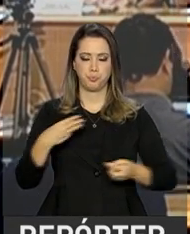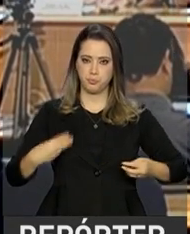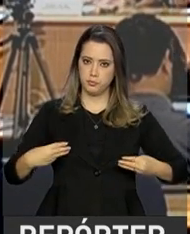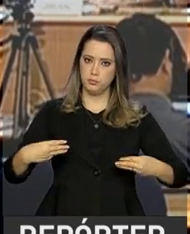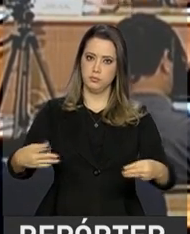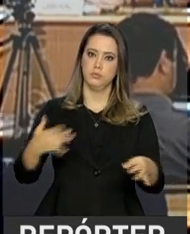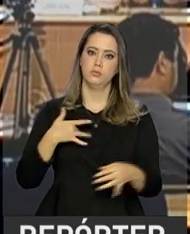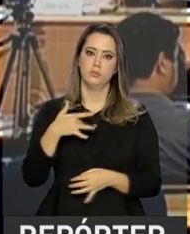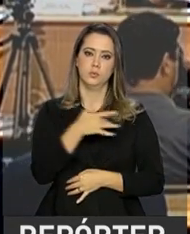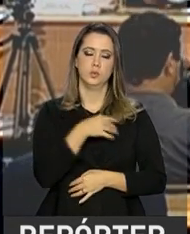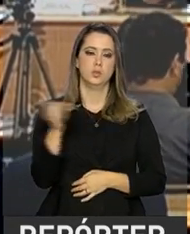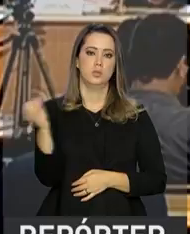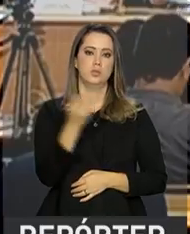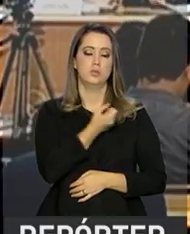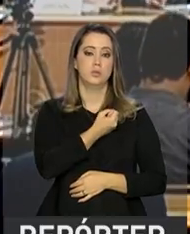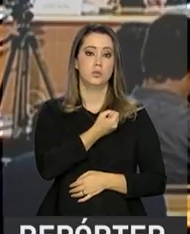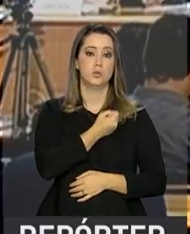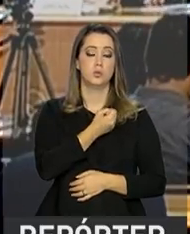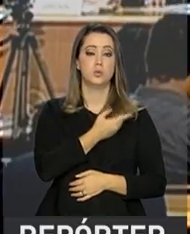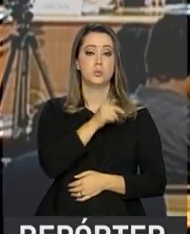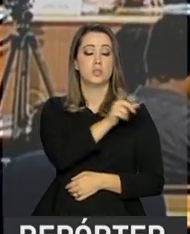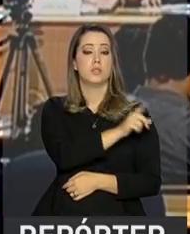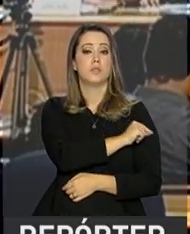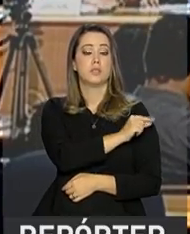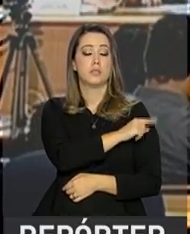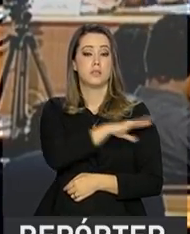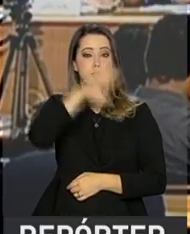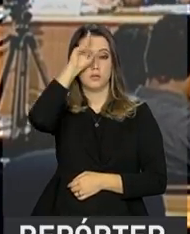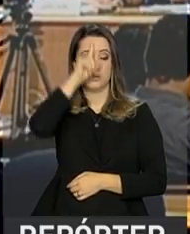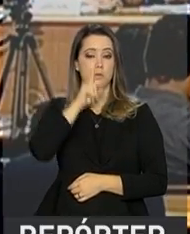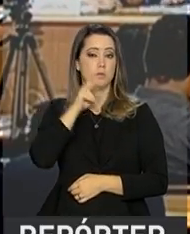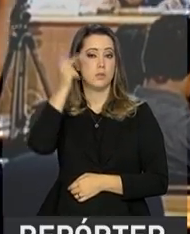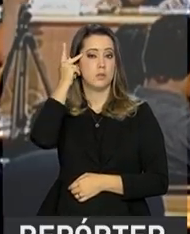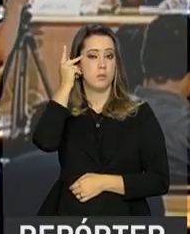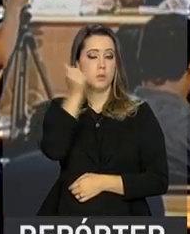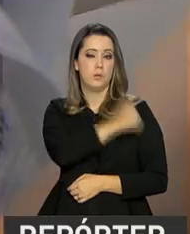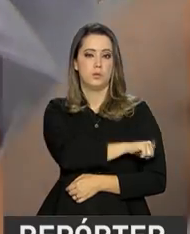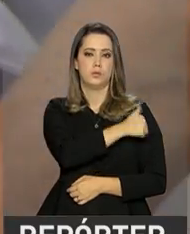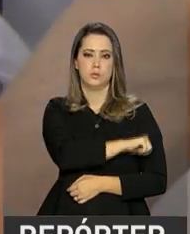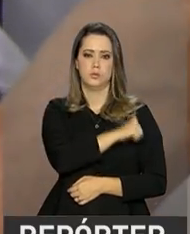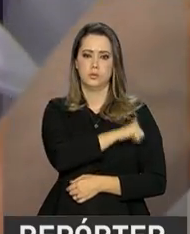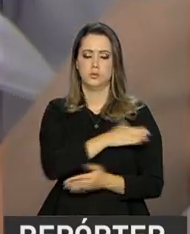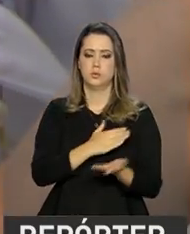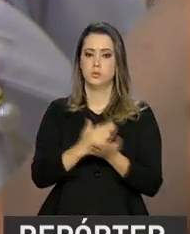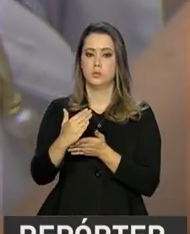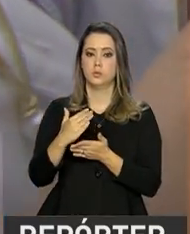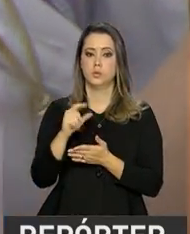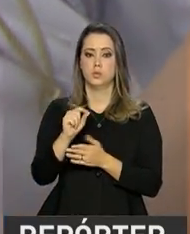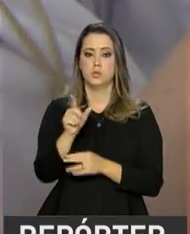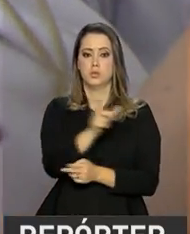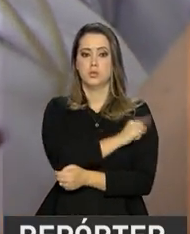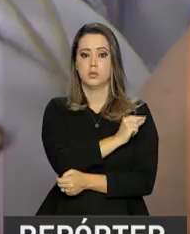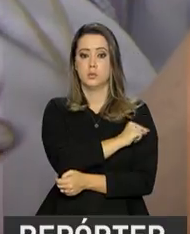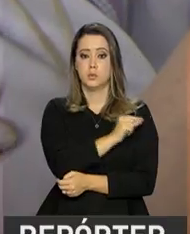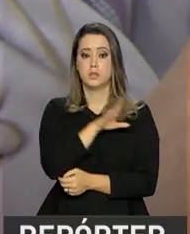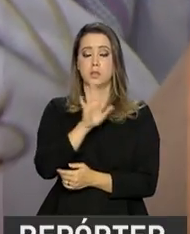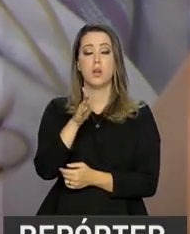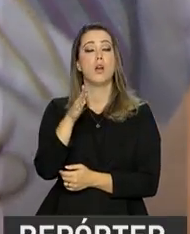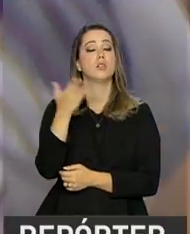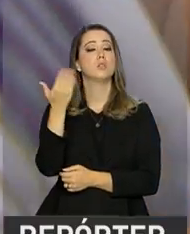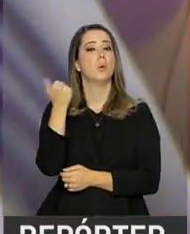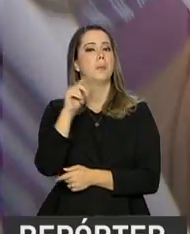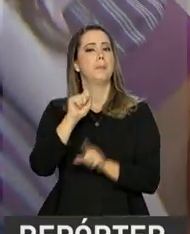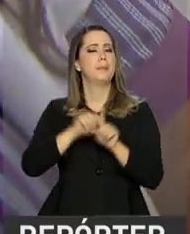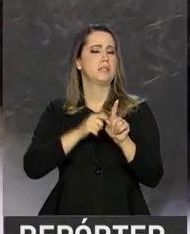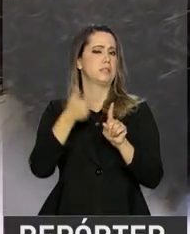os dados da vacinação fracionada contra a febre amarela em são paulo e no rio de janeiro que começaram a aplicar as doses no fim